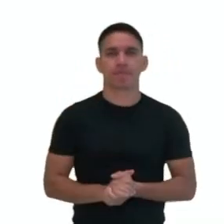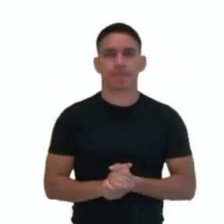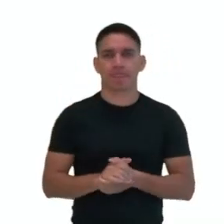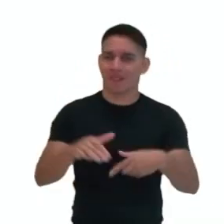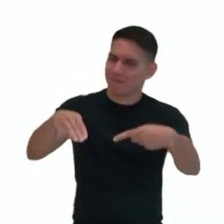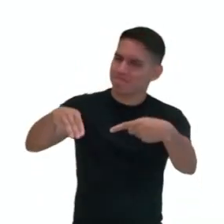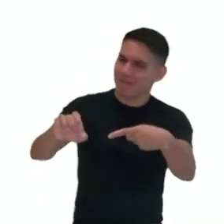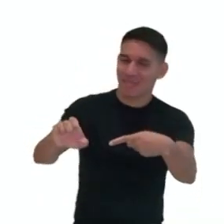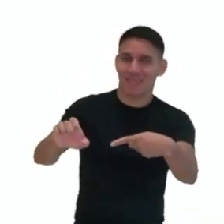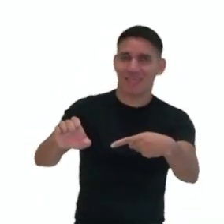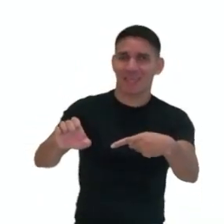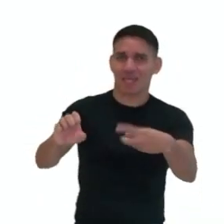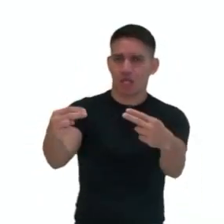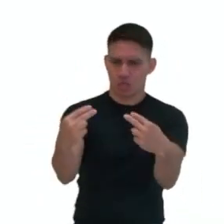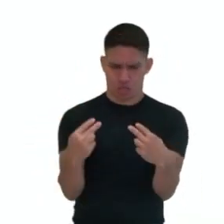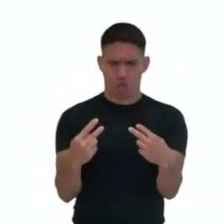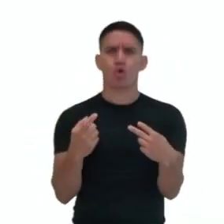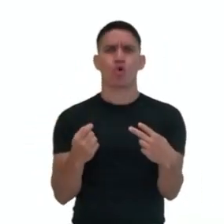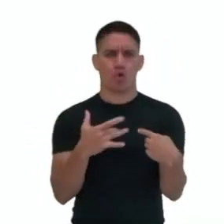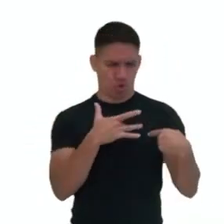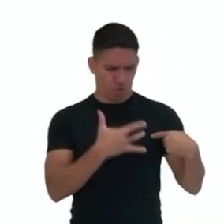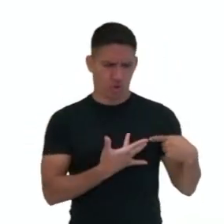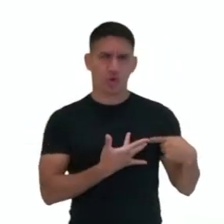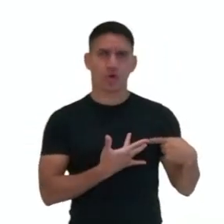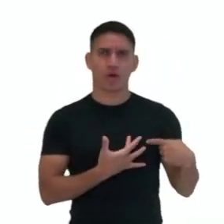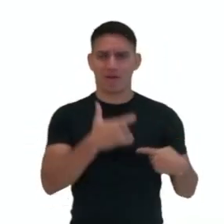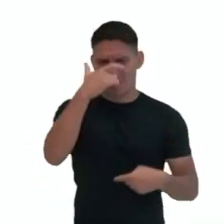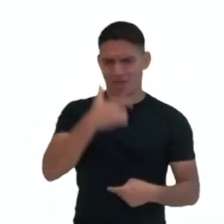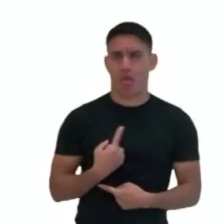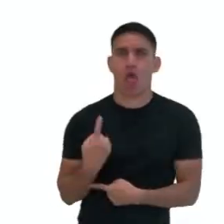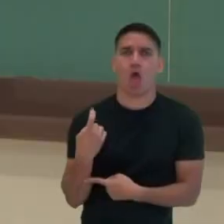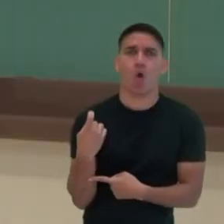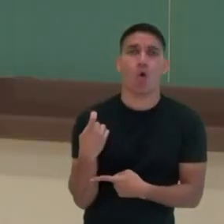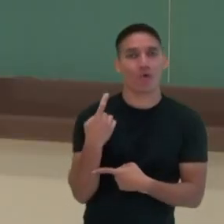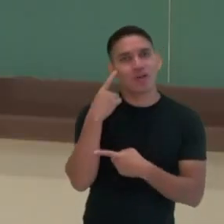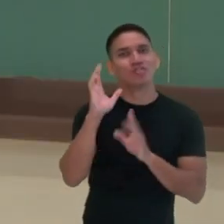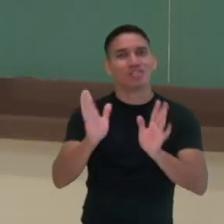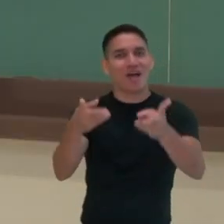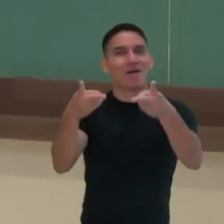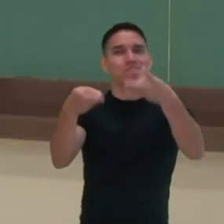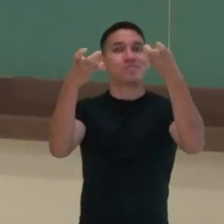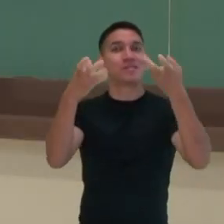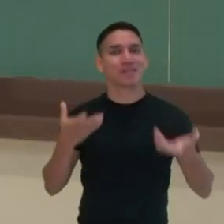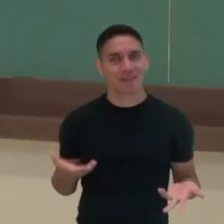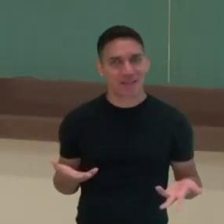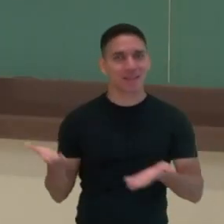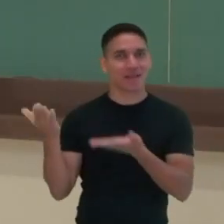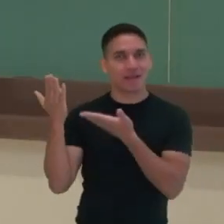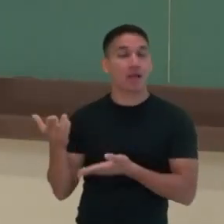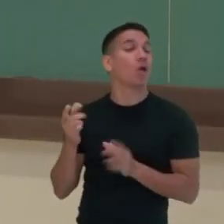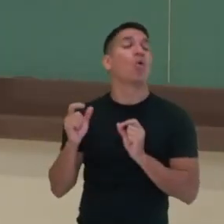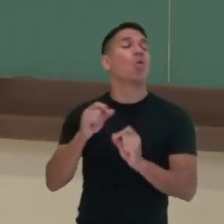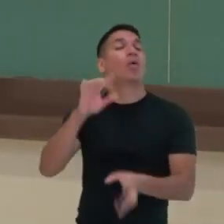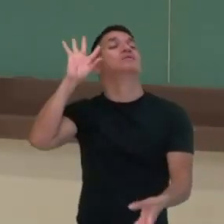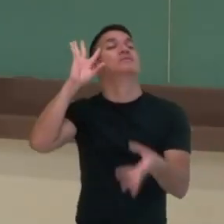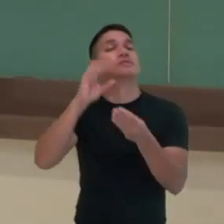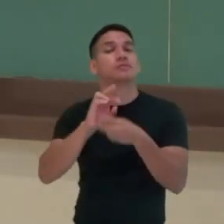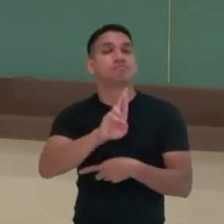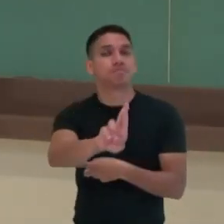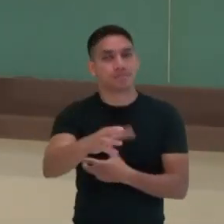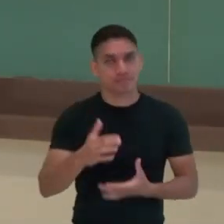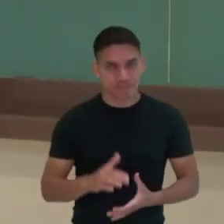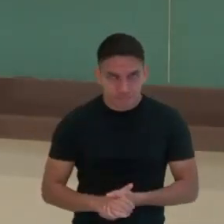olhava com pena. Eu era a única, eu já percebo, tá vendo? Então, o que eu posso colocar?